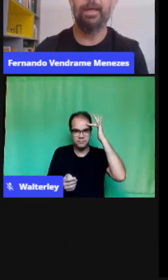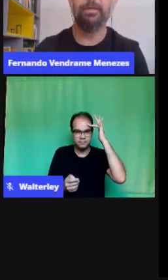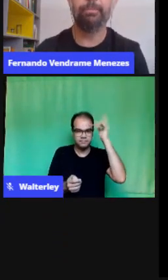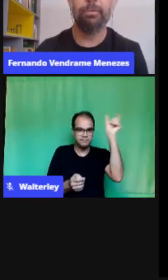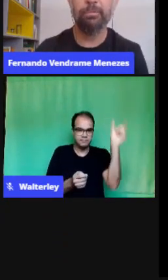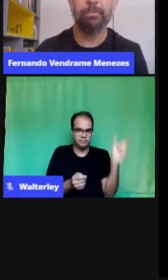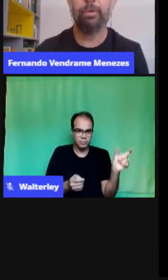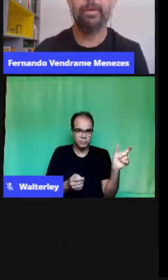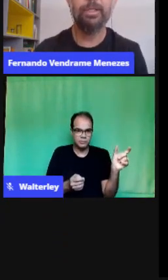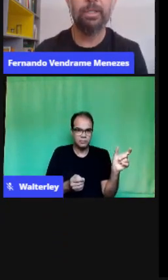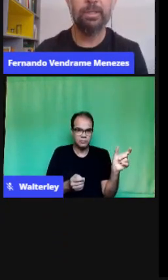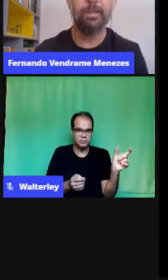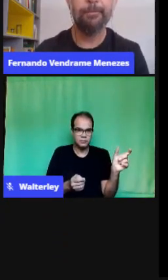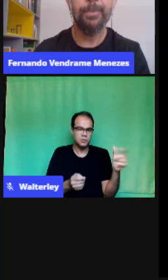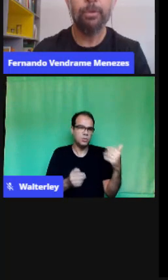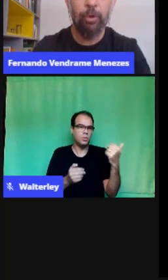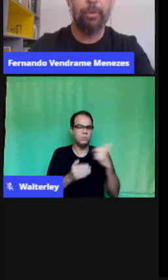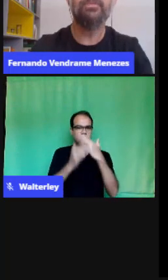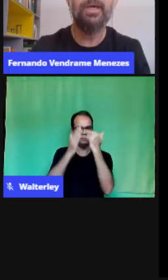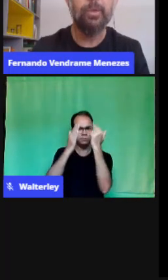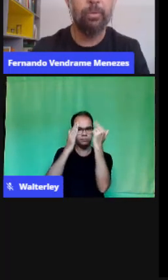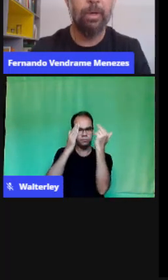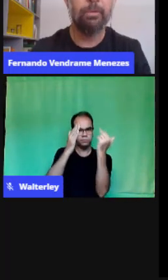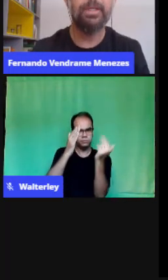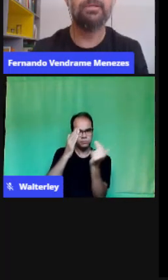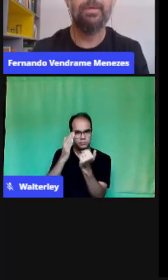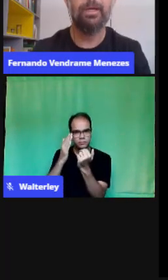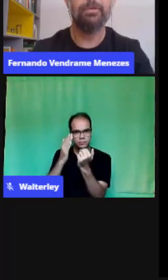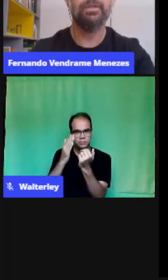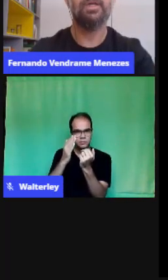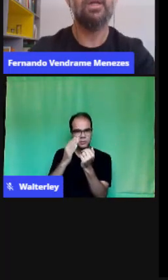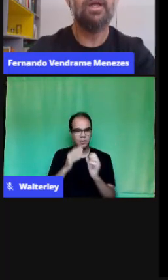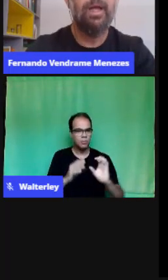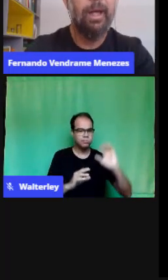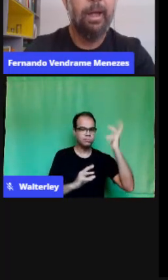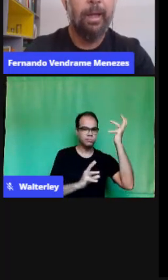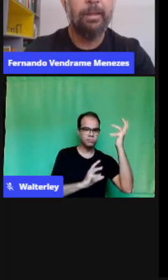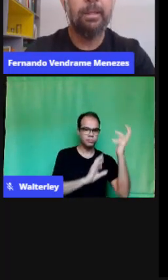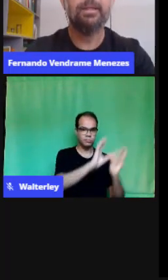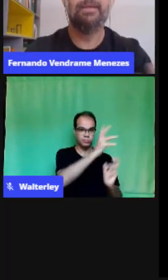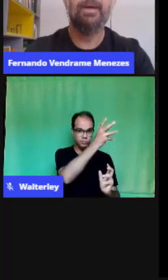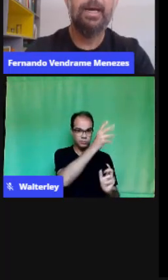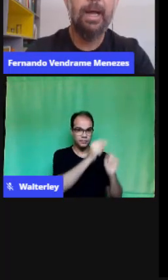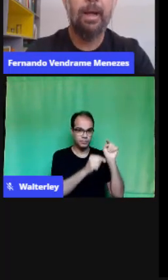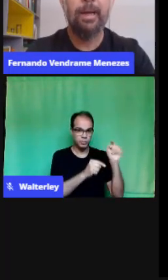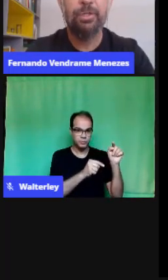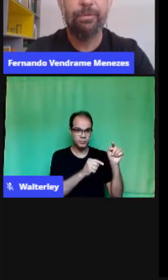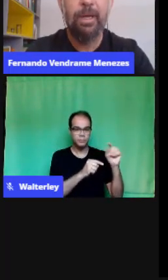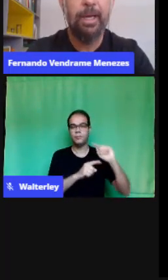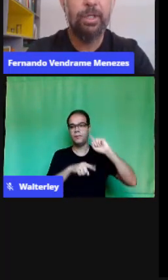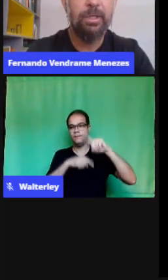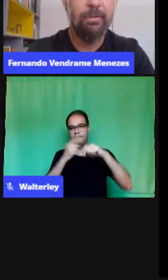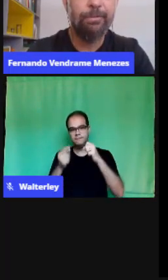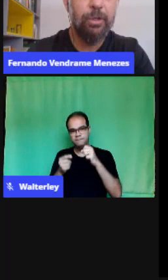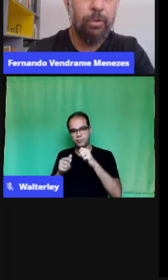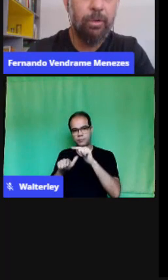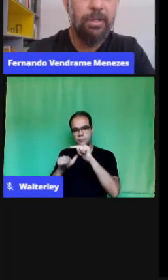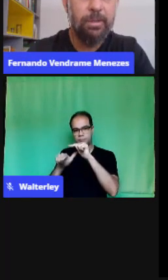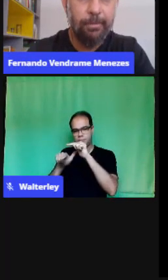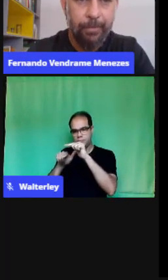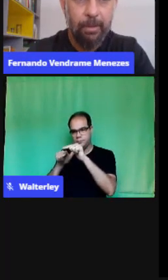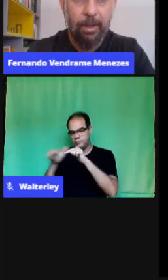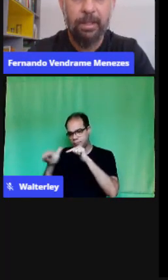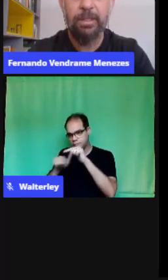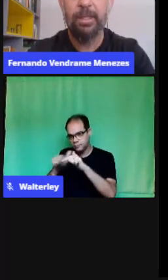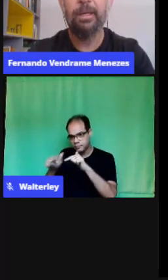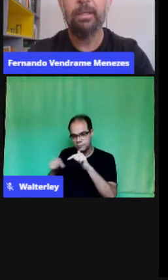arte pintada por um artista sobre um mesmo acontecimento, e trabalhar as diferentes